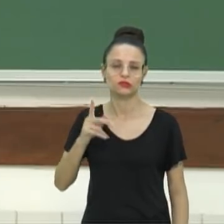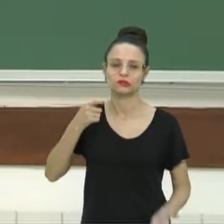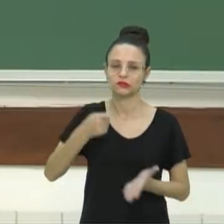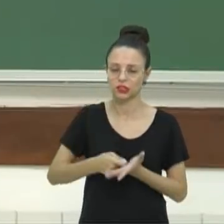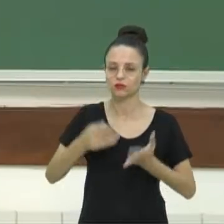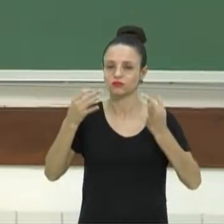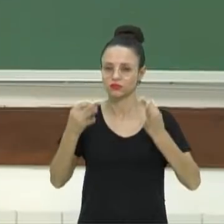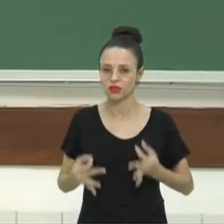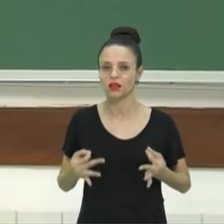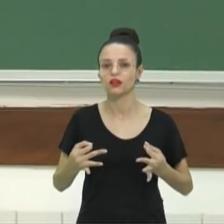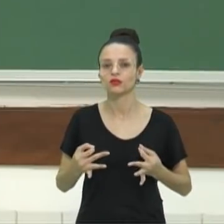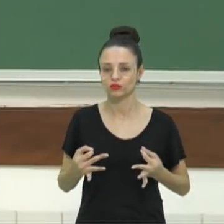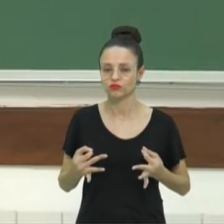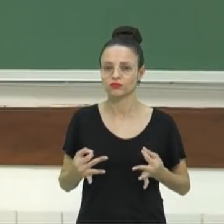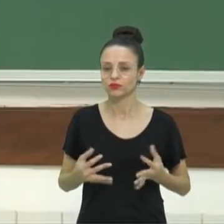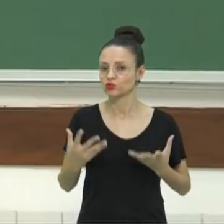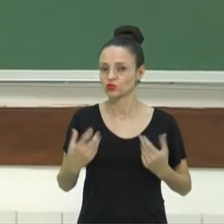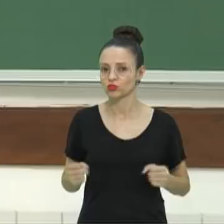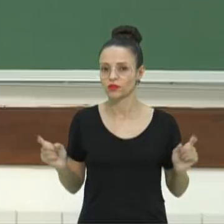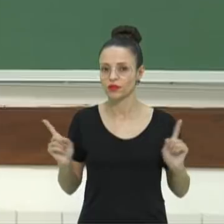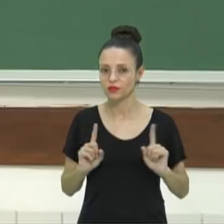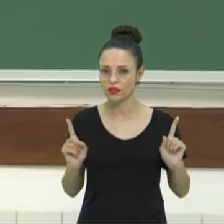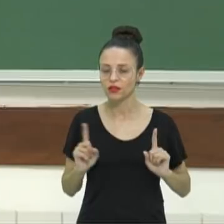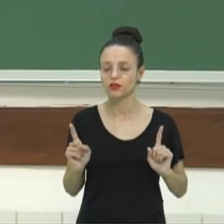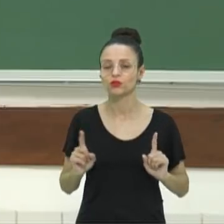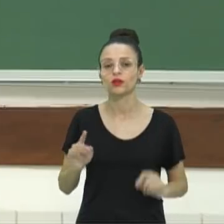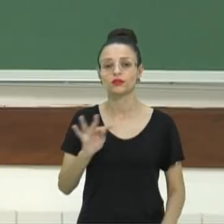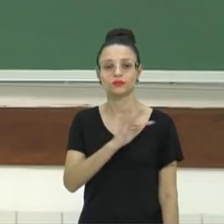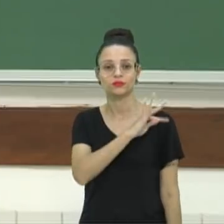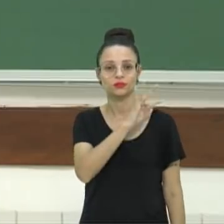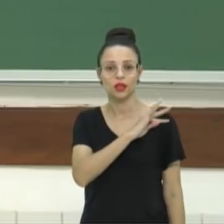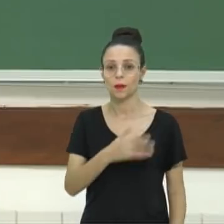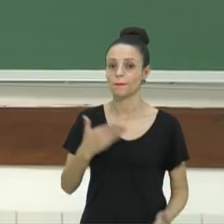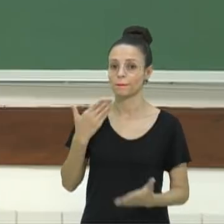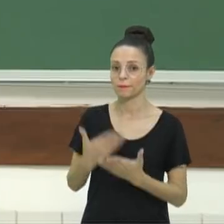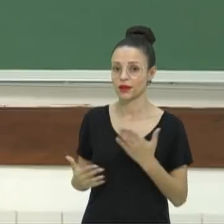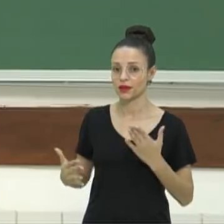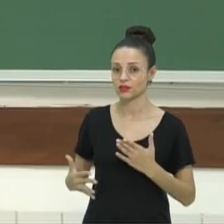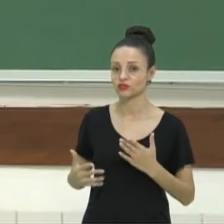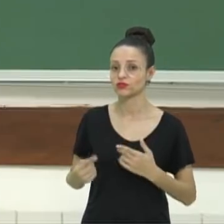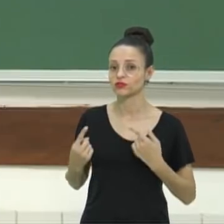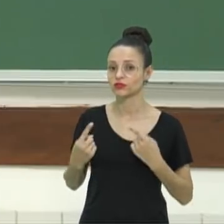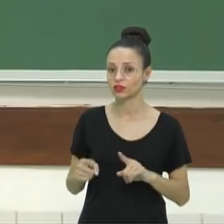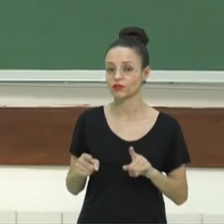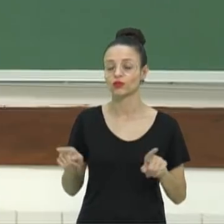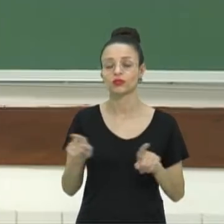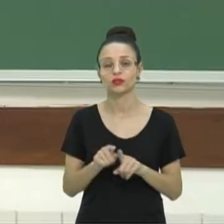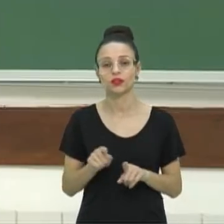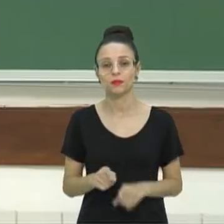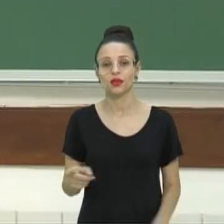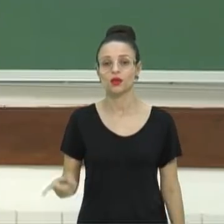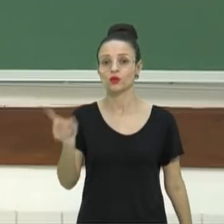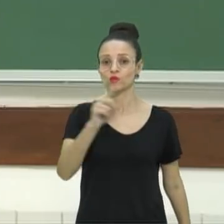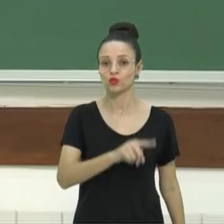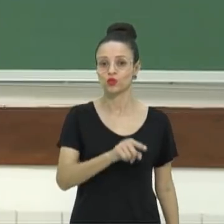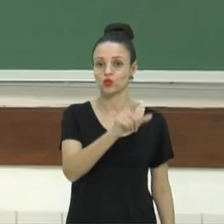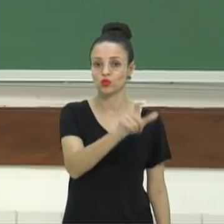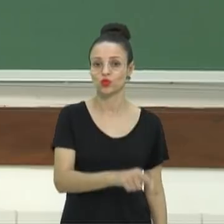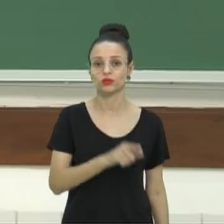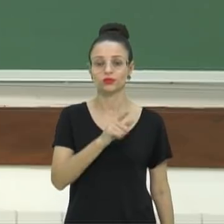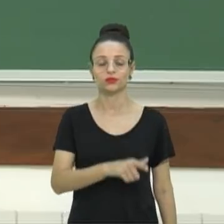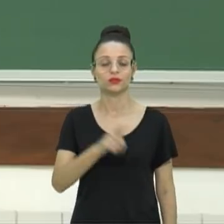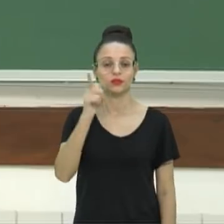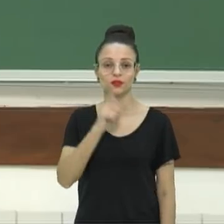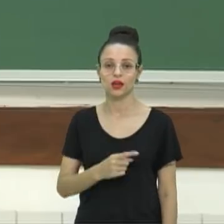a correta, né, eles acabam não aceitando o desafio, o técnico perde o desafio do combate e, além disso, o adversário ganha